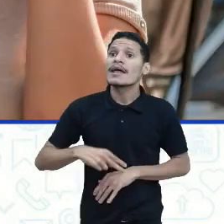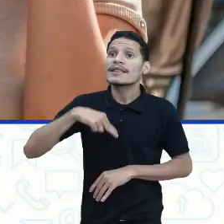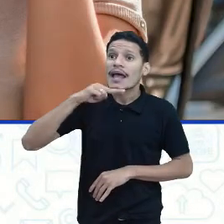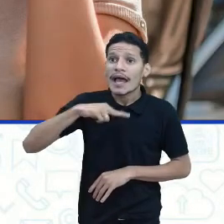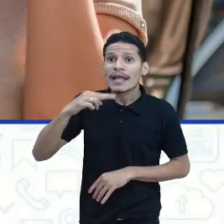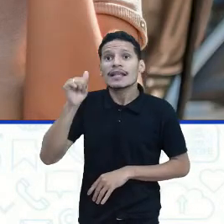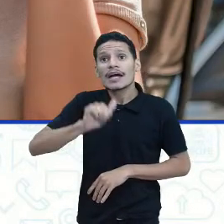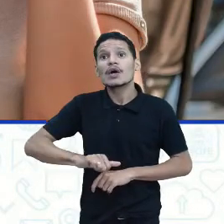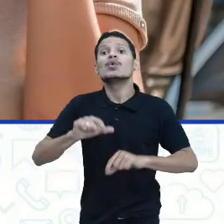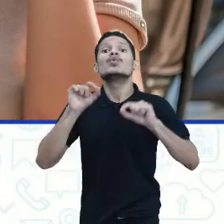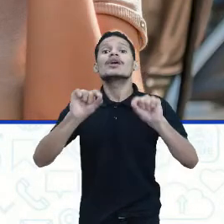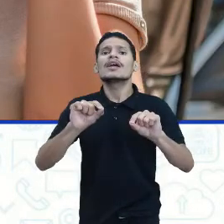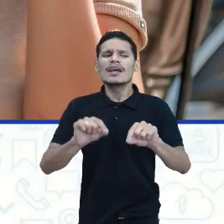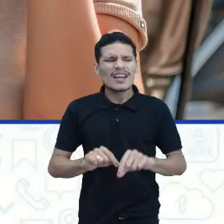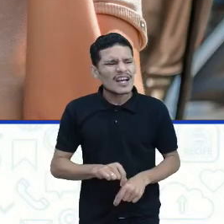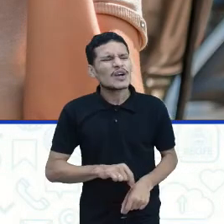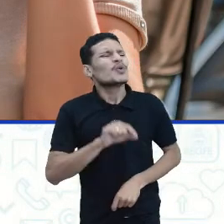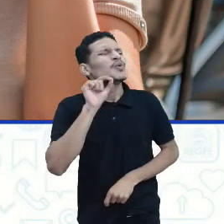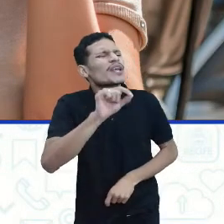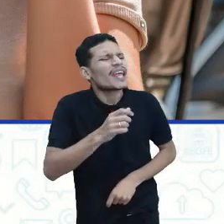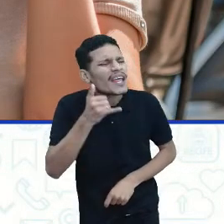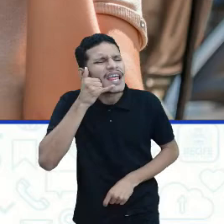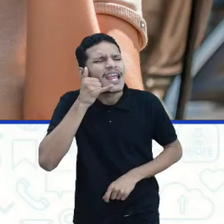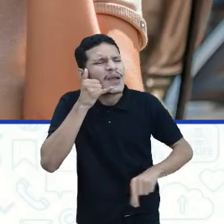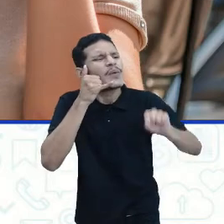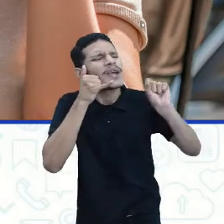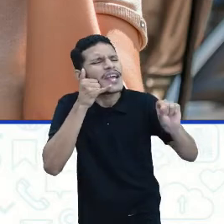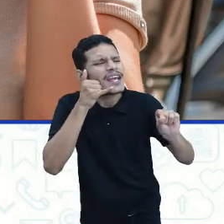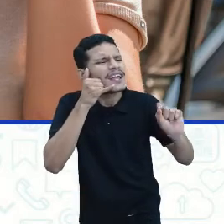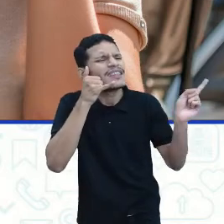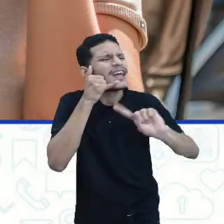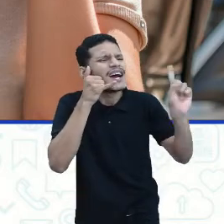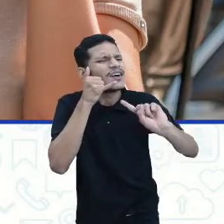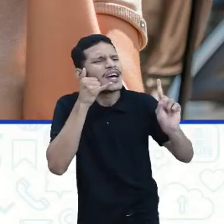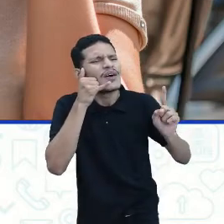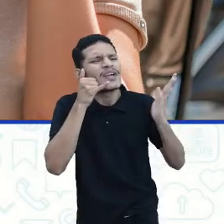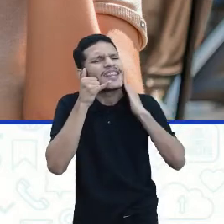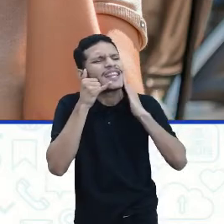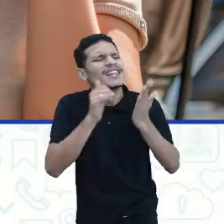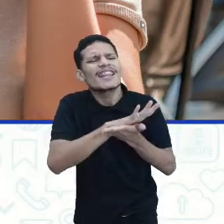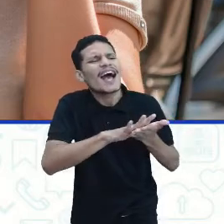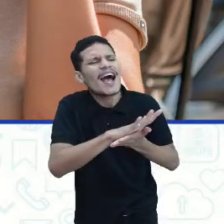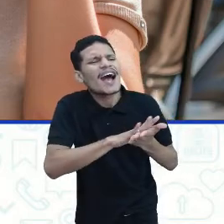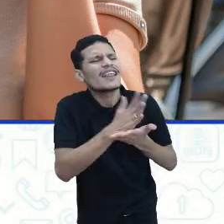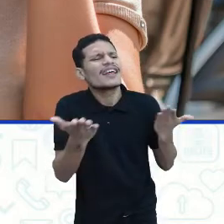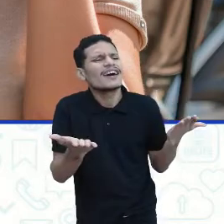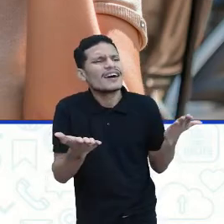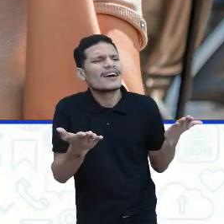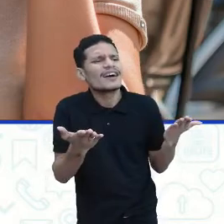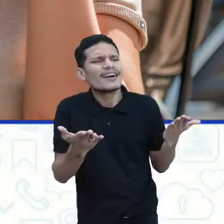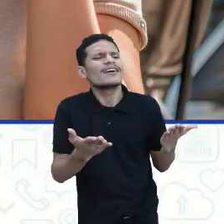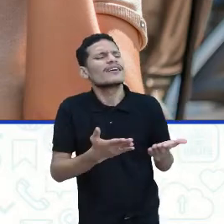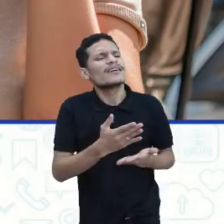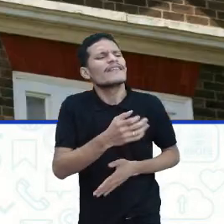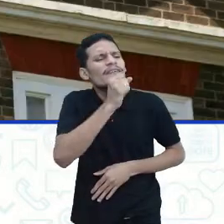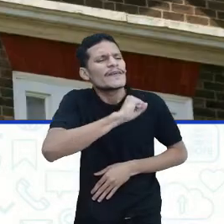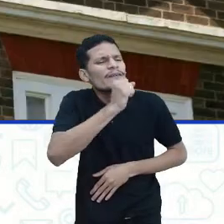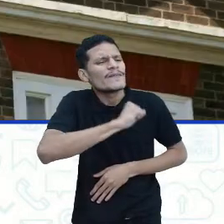o quê? É o quê, vó? Não estou entendendo nada,